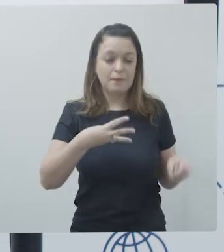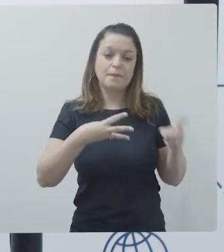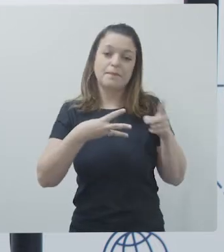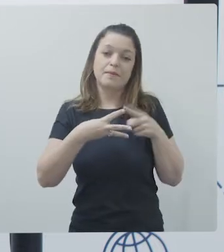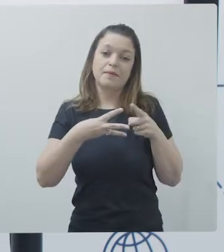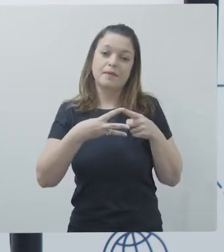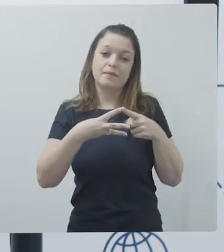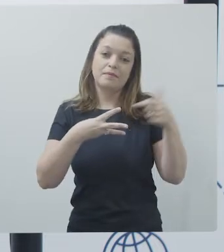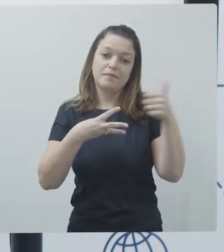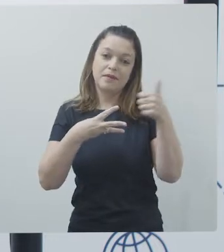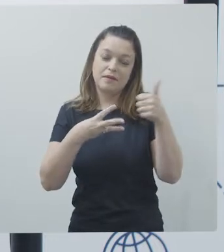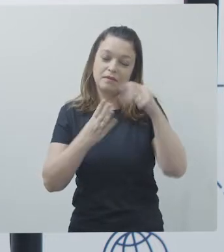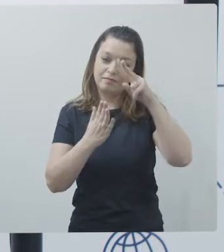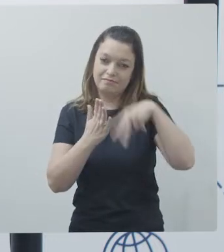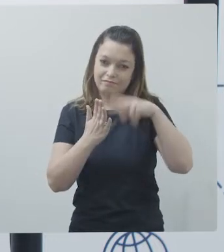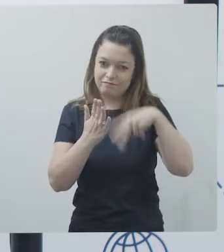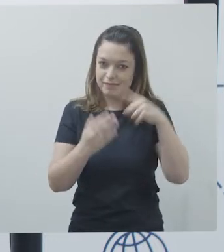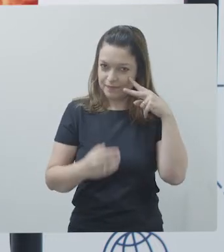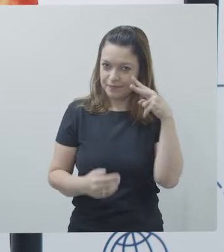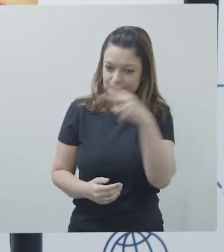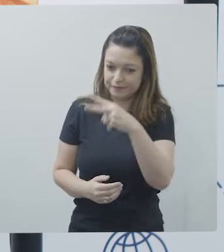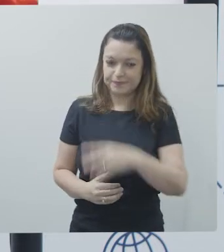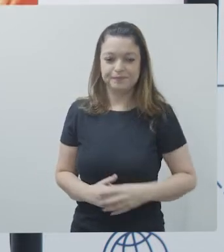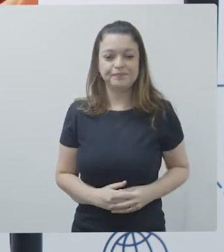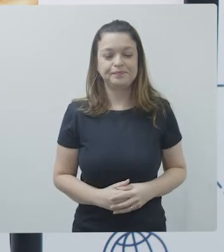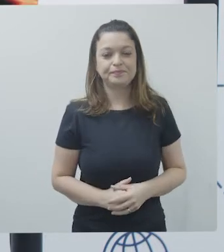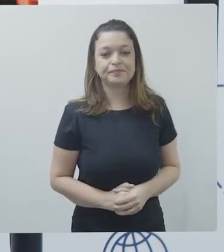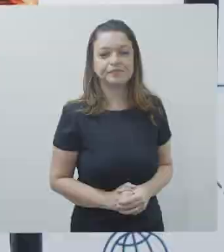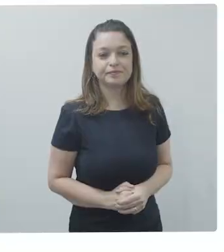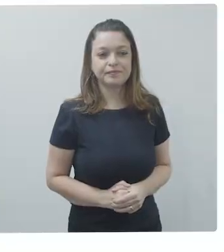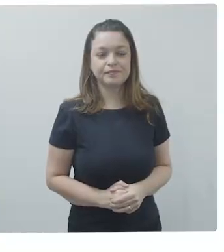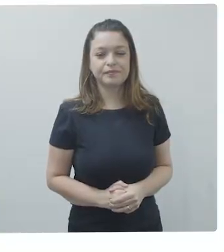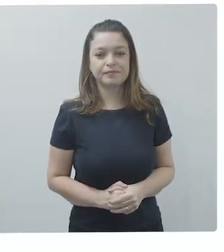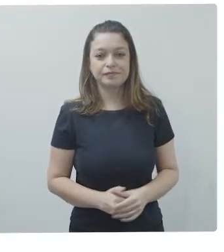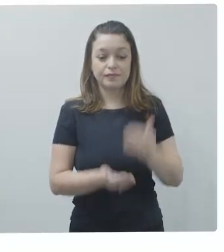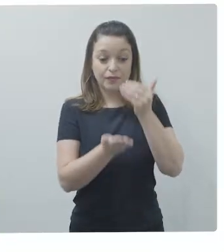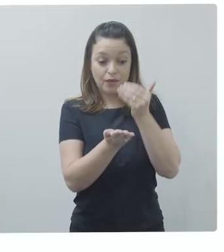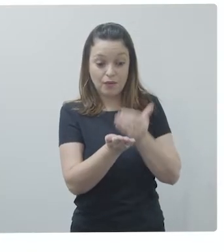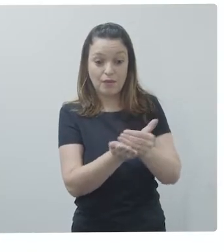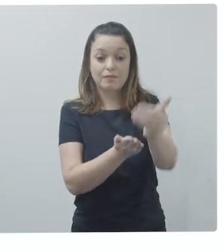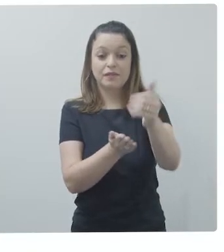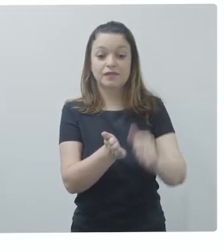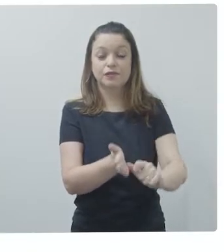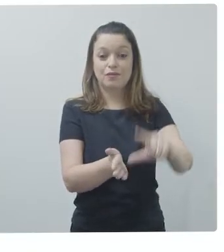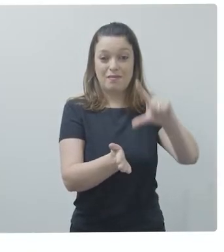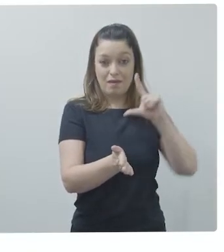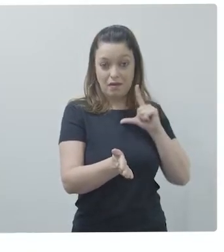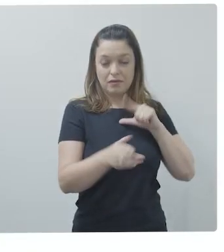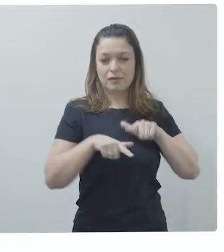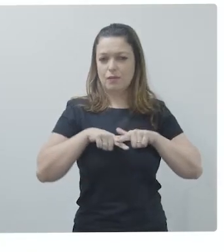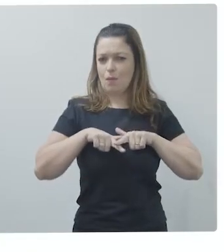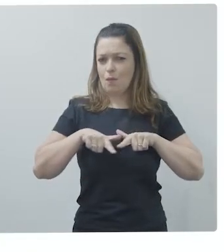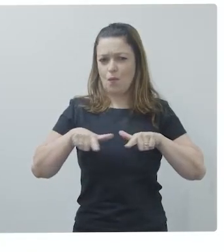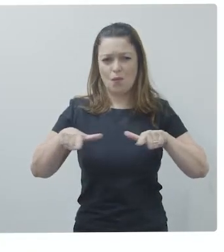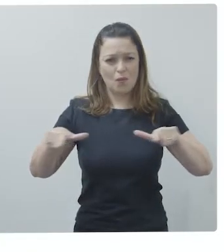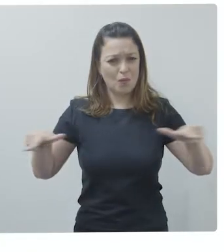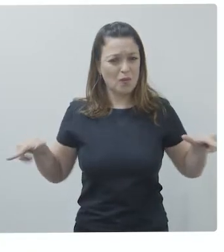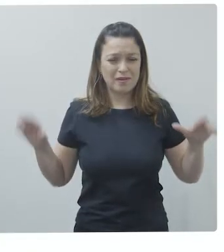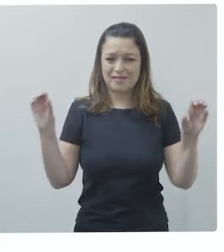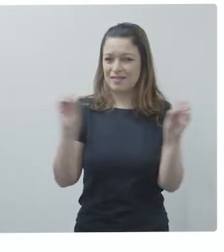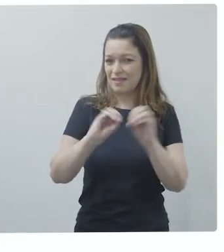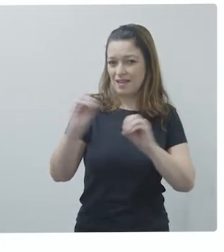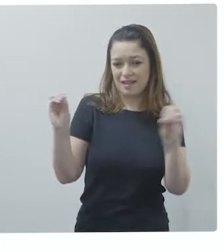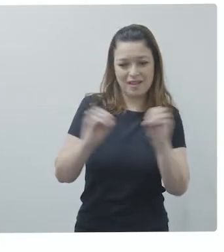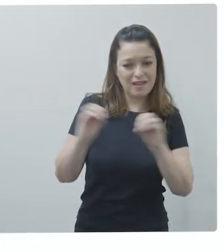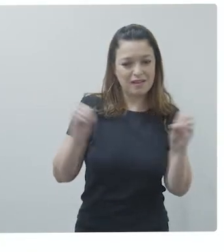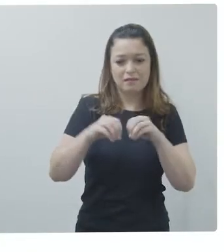primeira parte. Acompanhe comigo. Olha lá. Antes do princípio, não havia nada. Nem terra, nem paraíso,